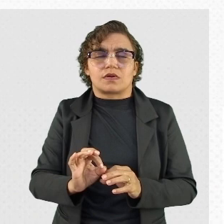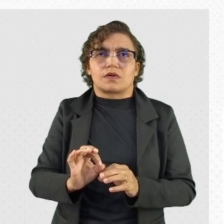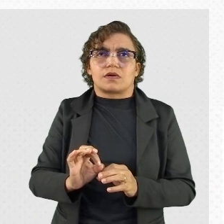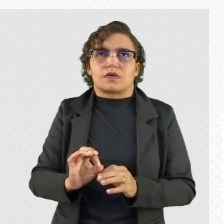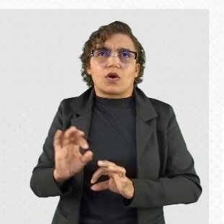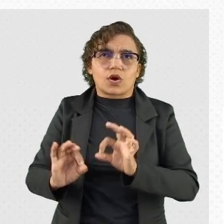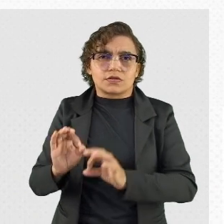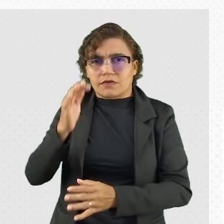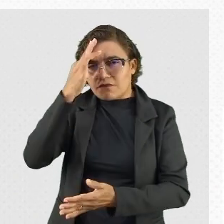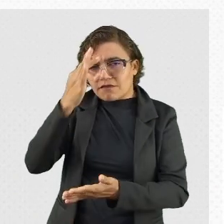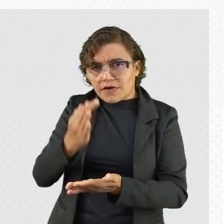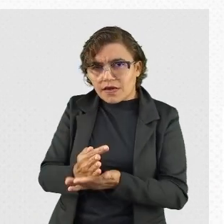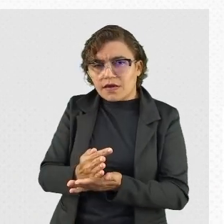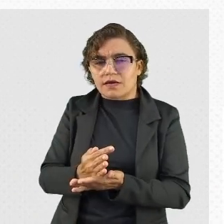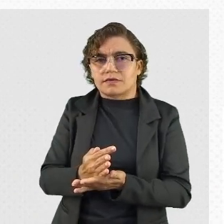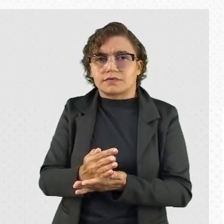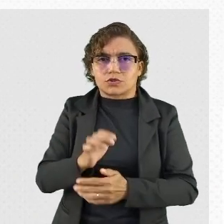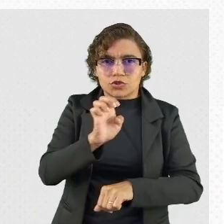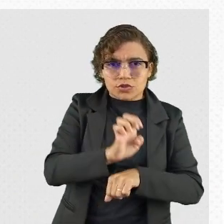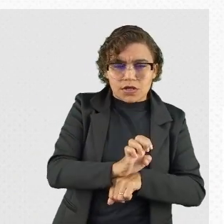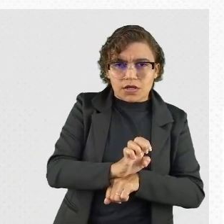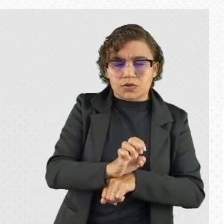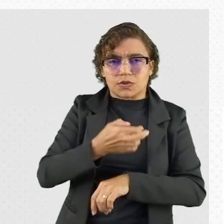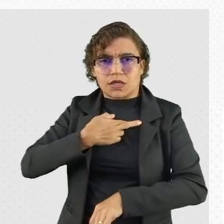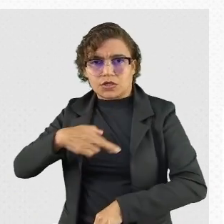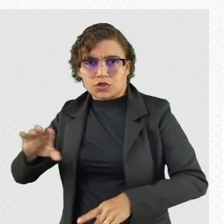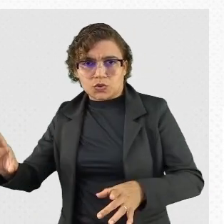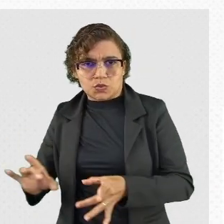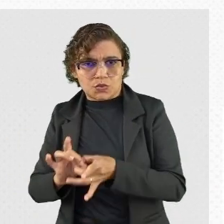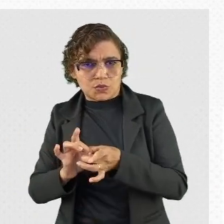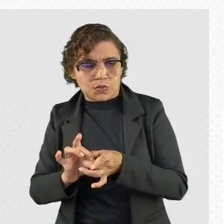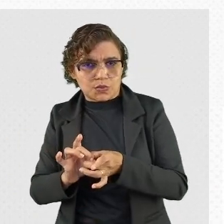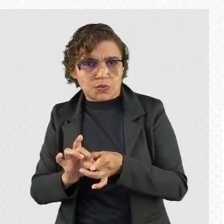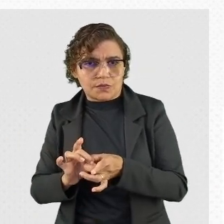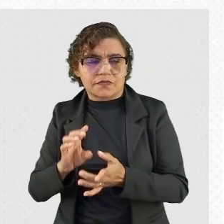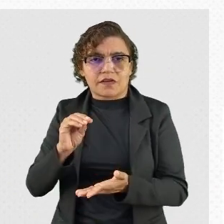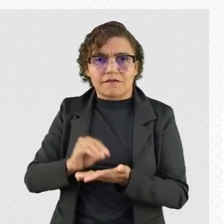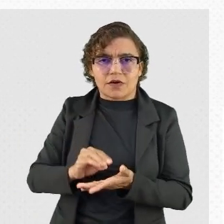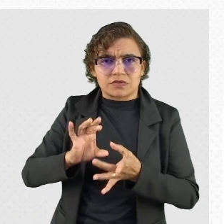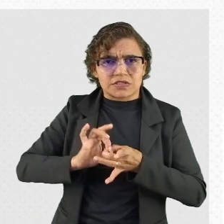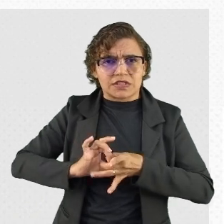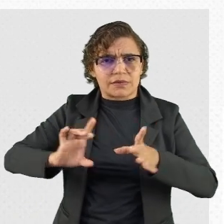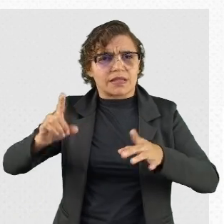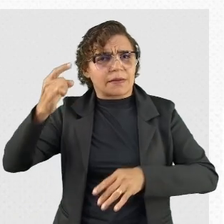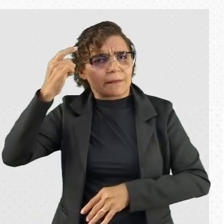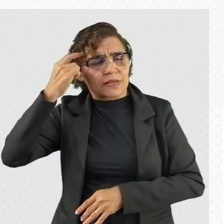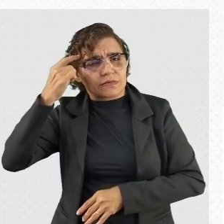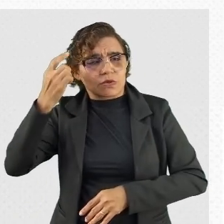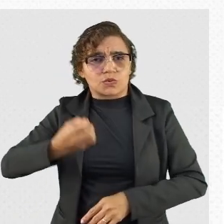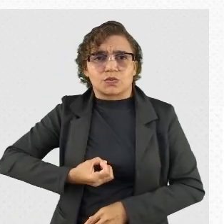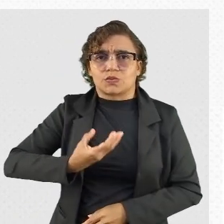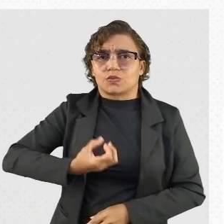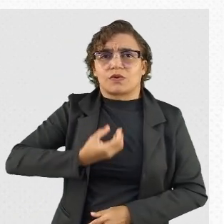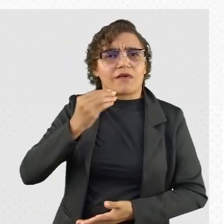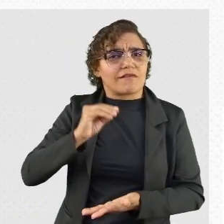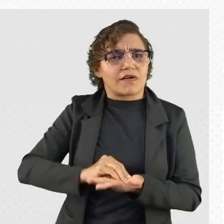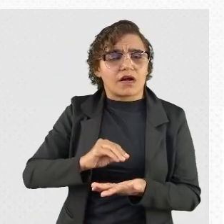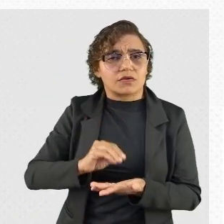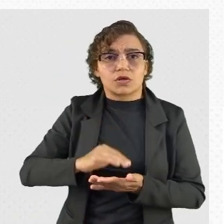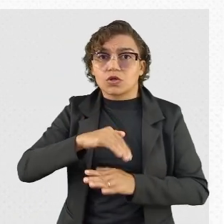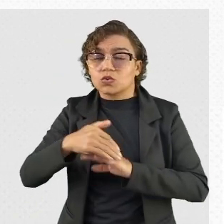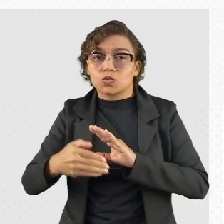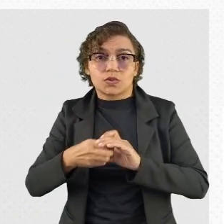né? Da união entre Estado e religião, da falta de liberdade de pensamento, de expressão, e tudo isso